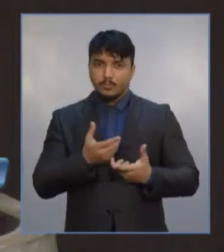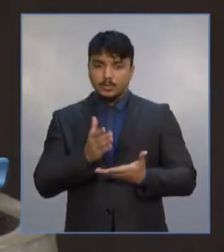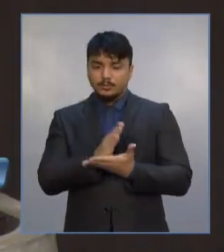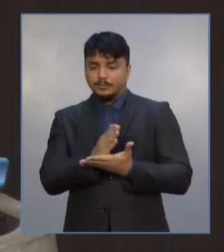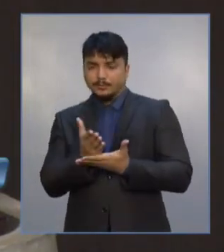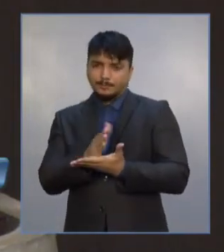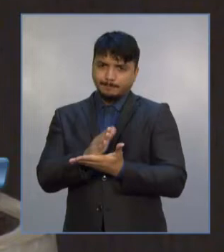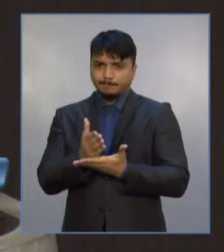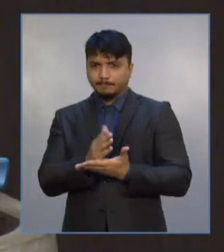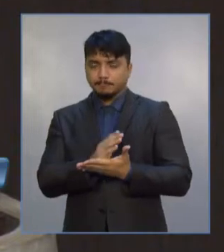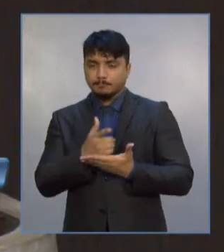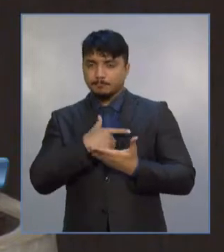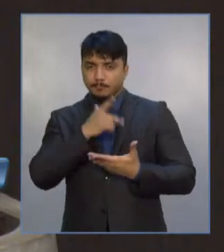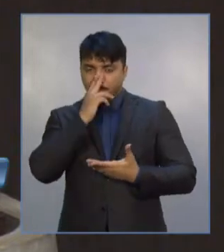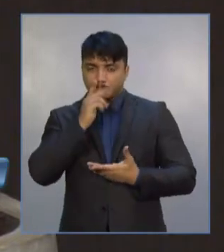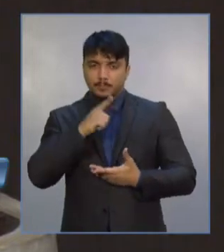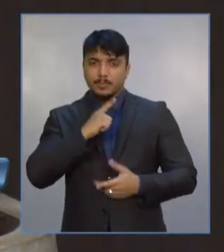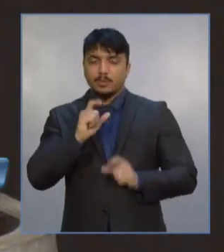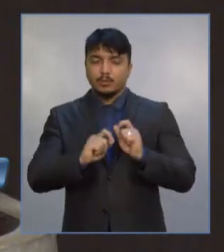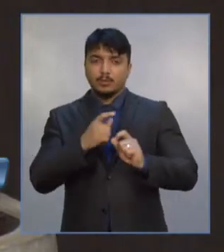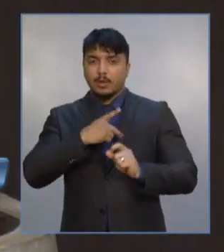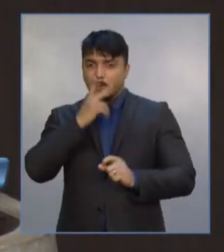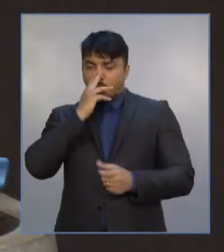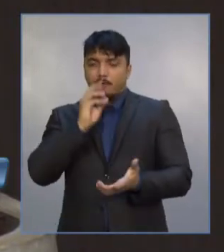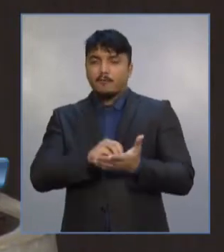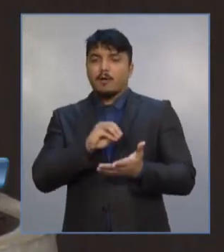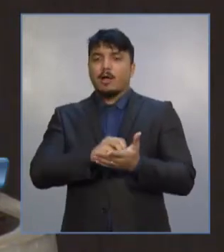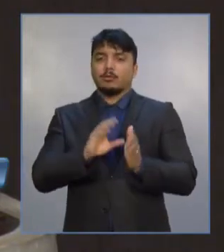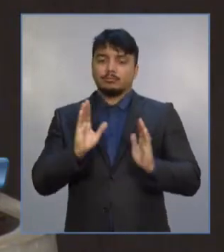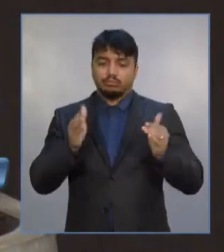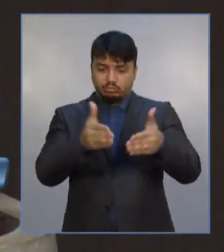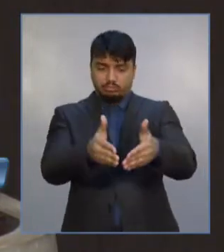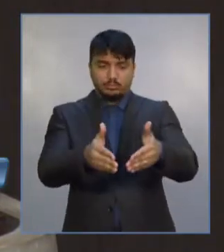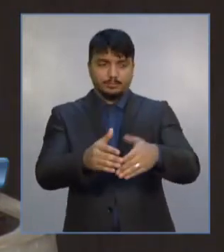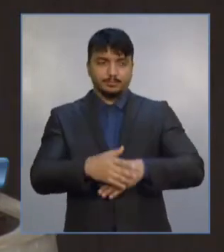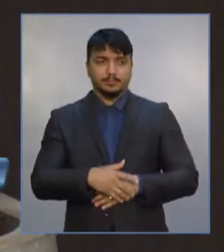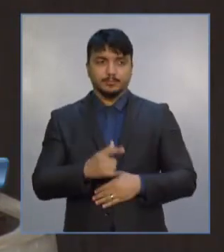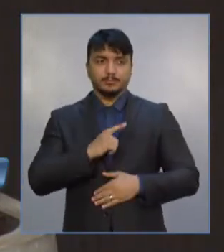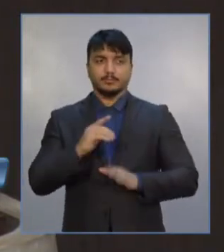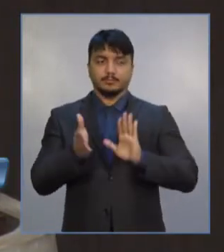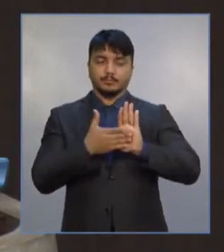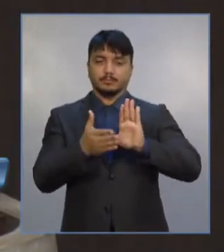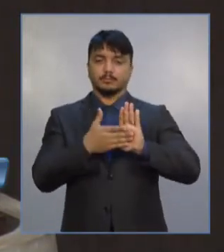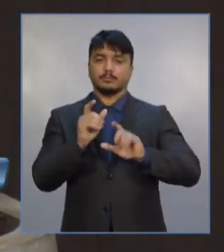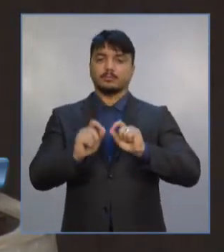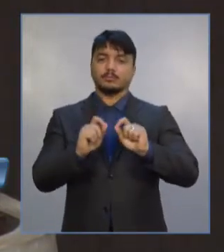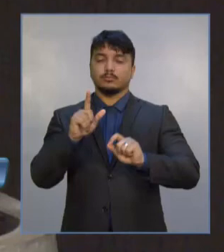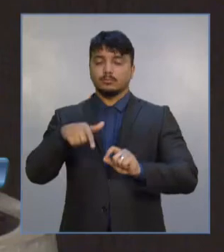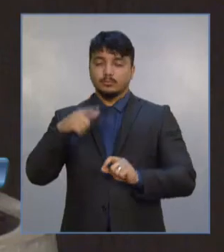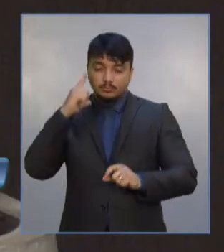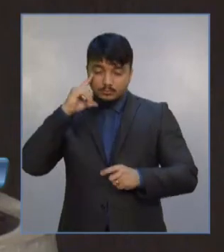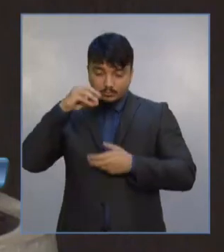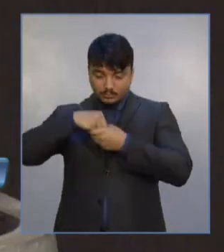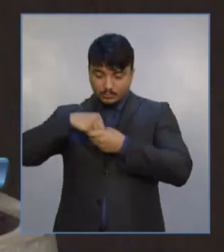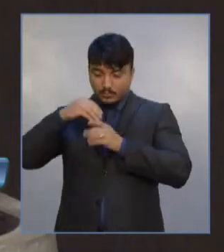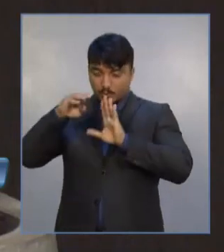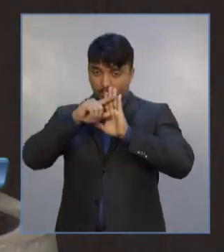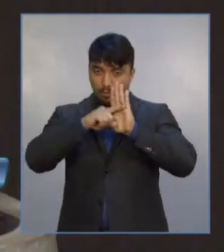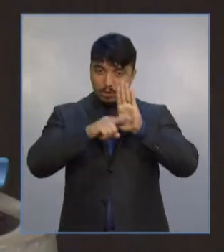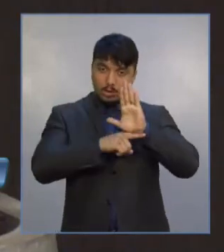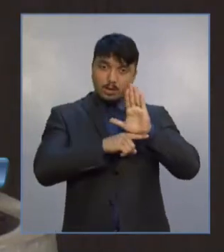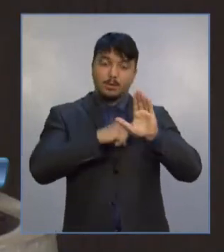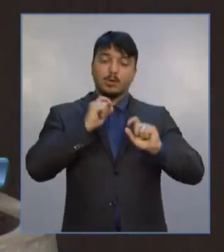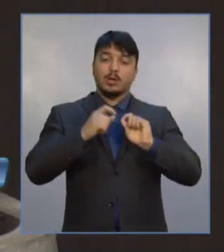ambiguidade, ambivalência, falta de direção. Se propôs, dentro do seu próprio programa,